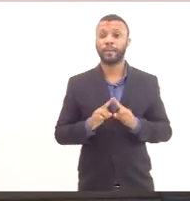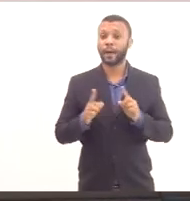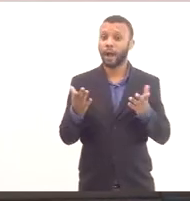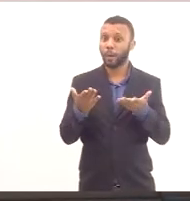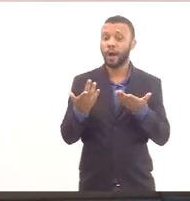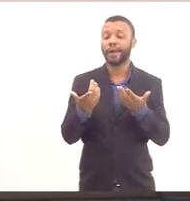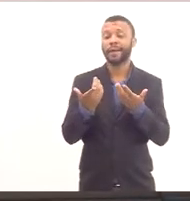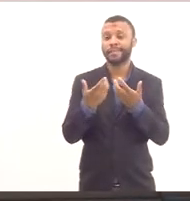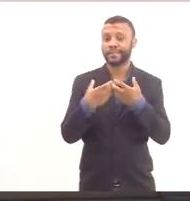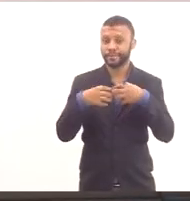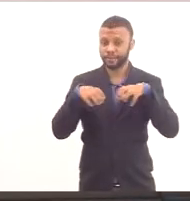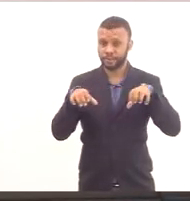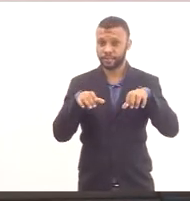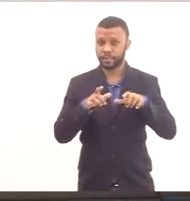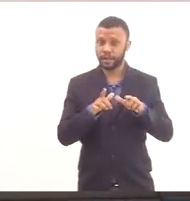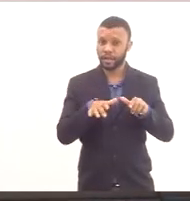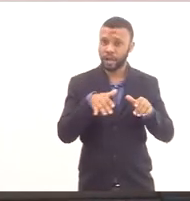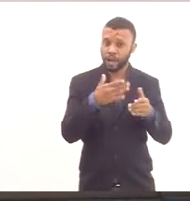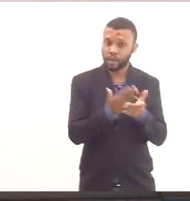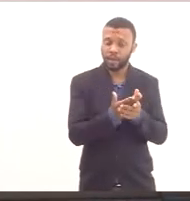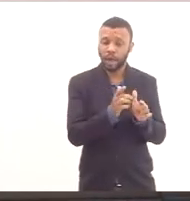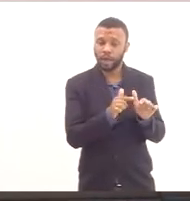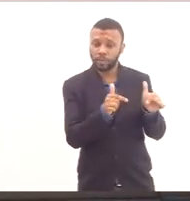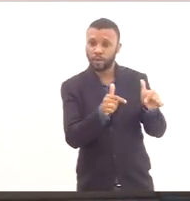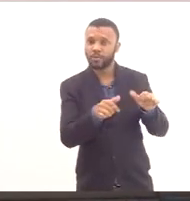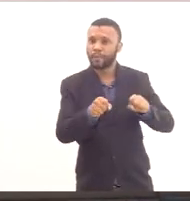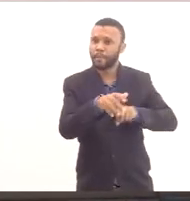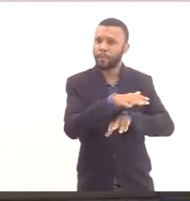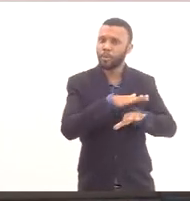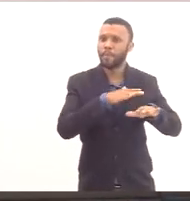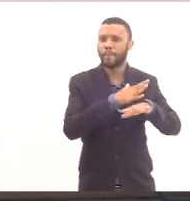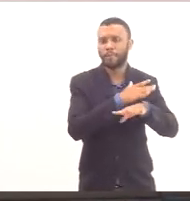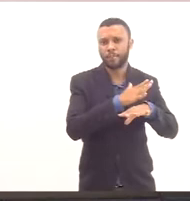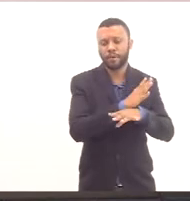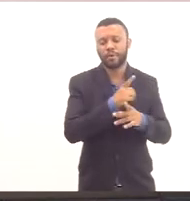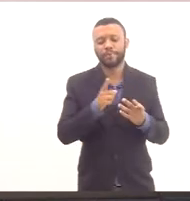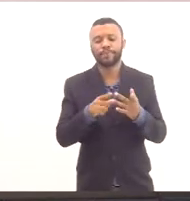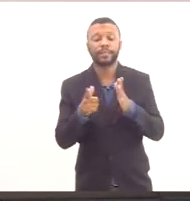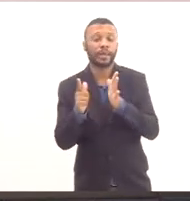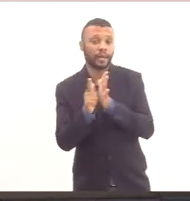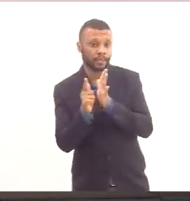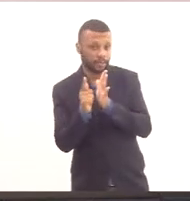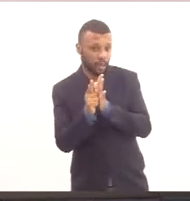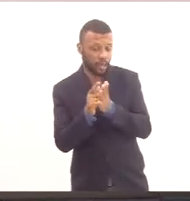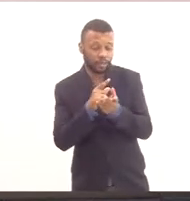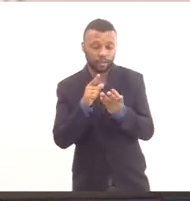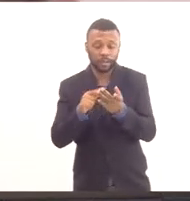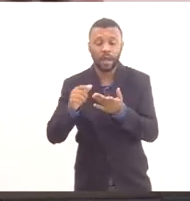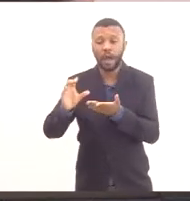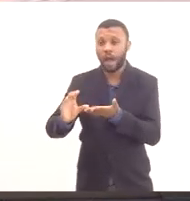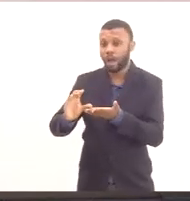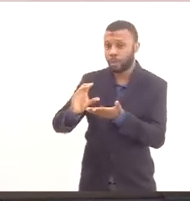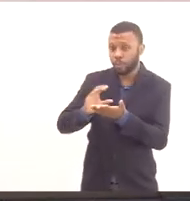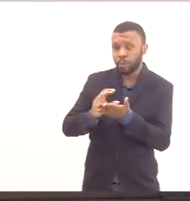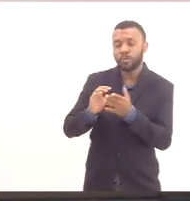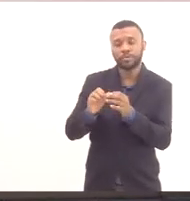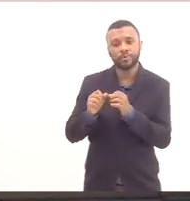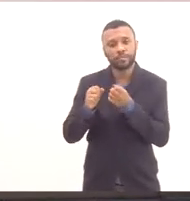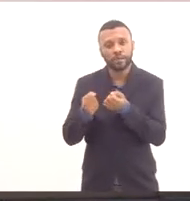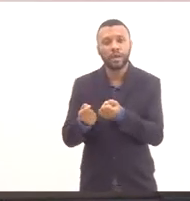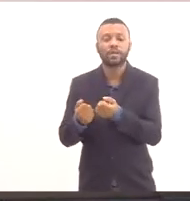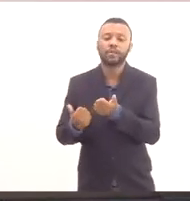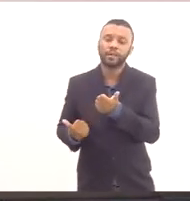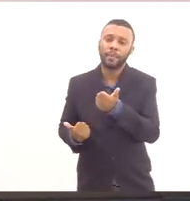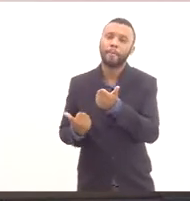vez divididos em ações de mobilidade urbana extrato bancário recursos empreendidos em assistência